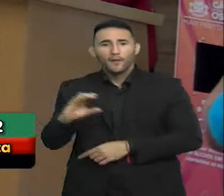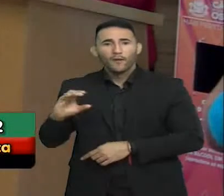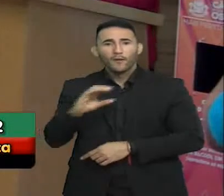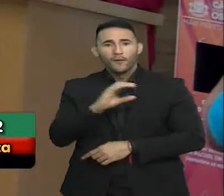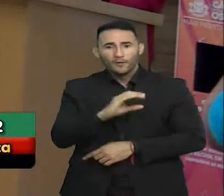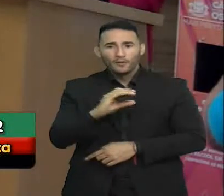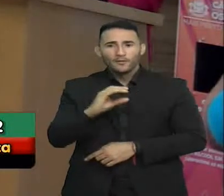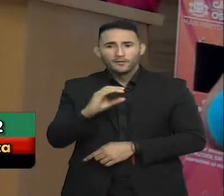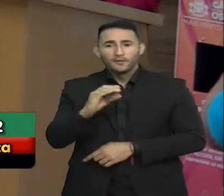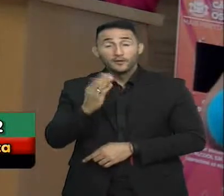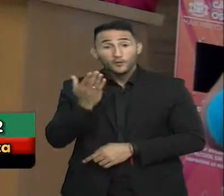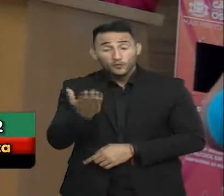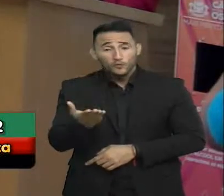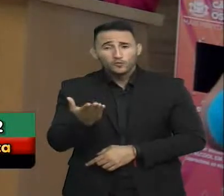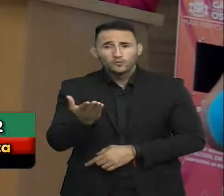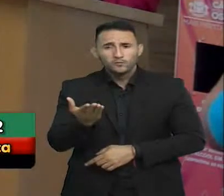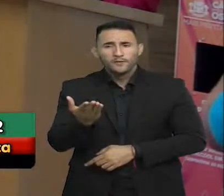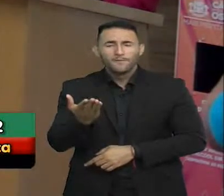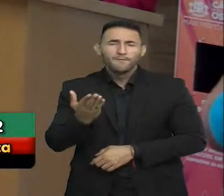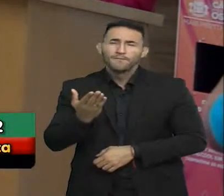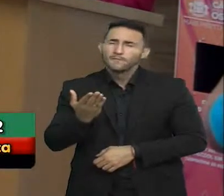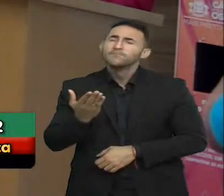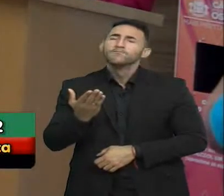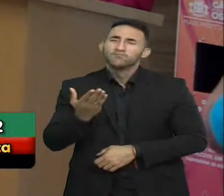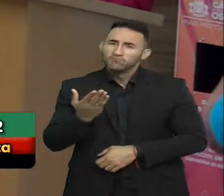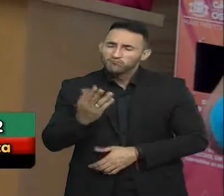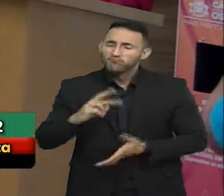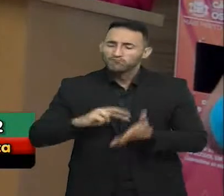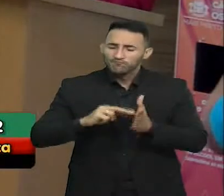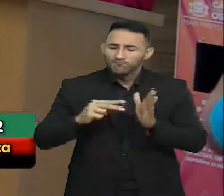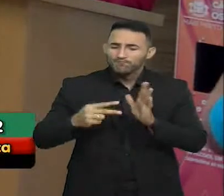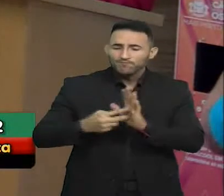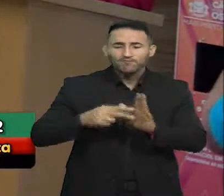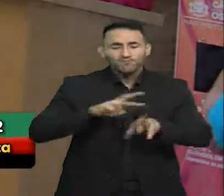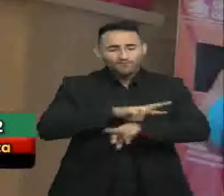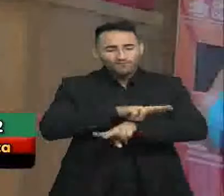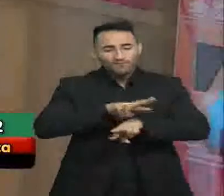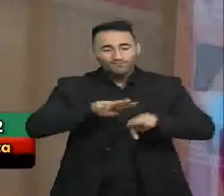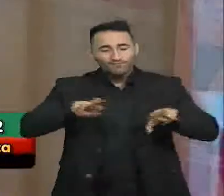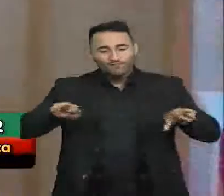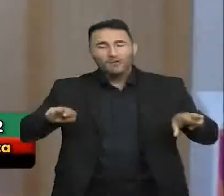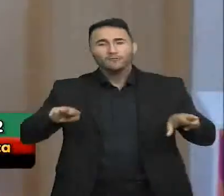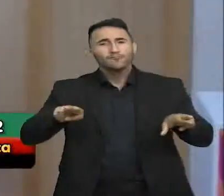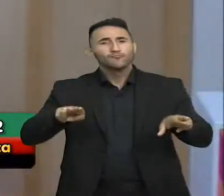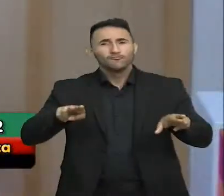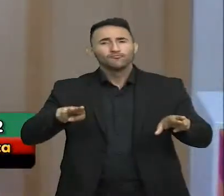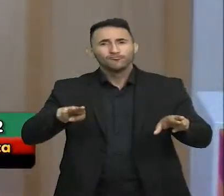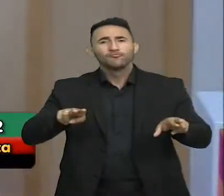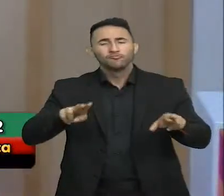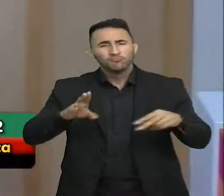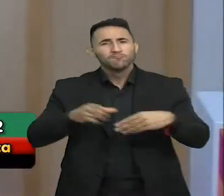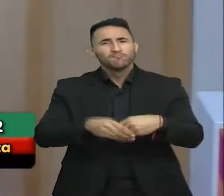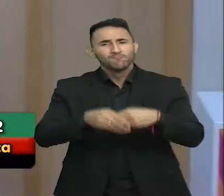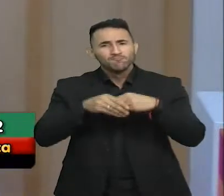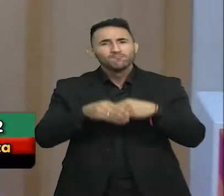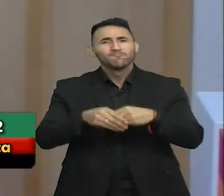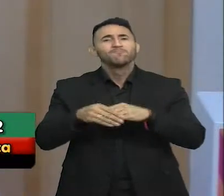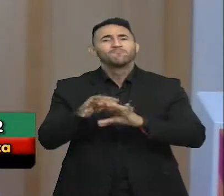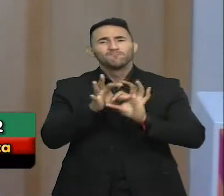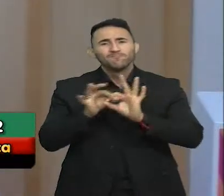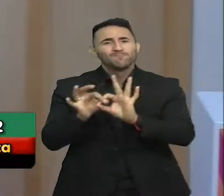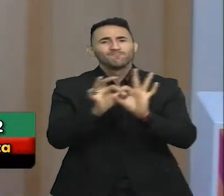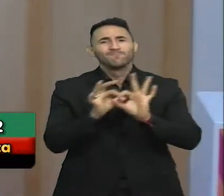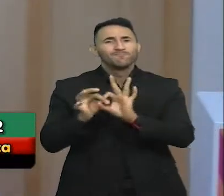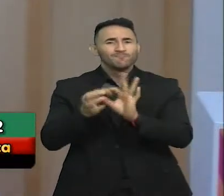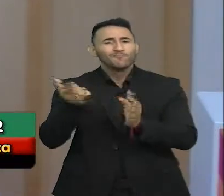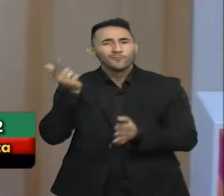Então, isto é já um sinal de que a diversidade está de mãos dadas para